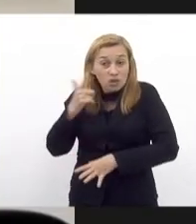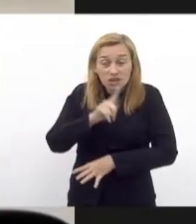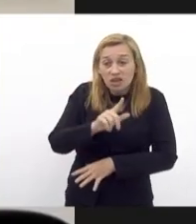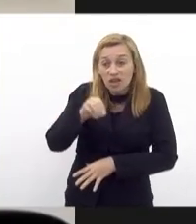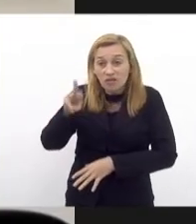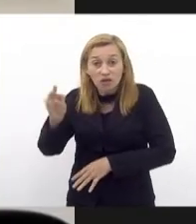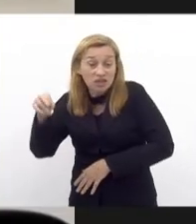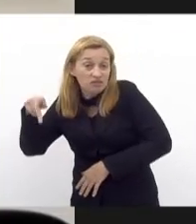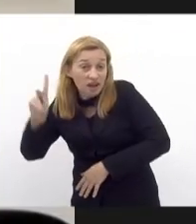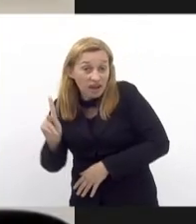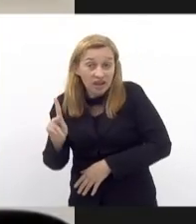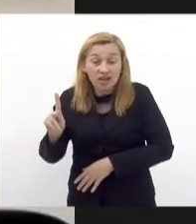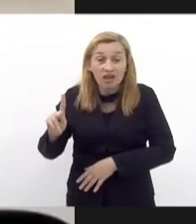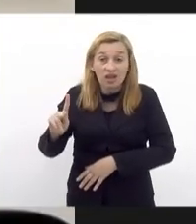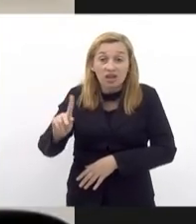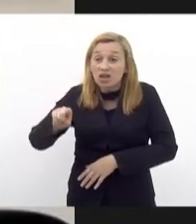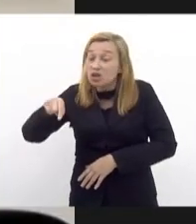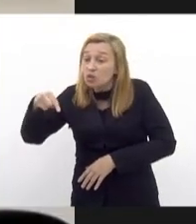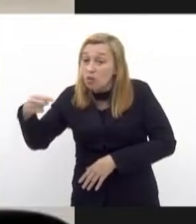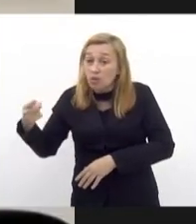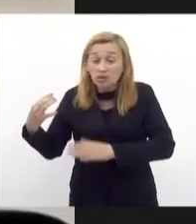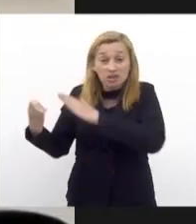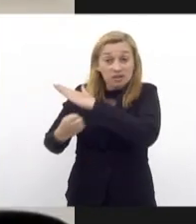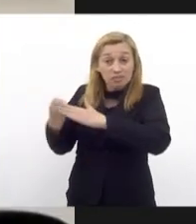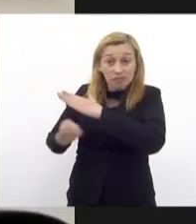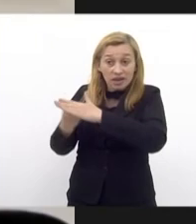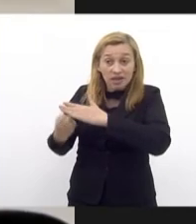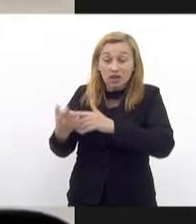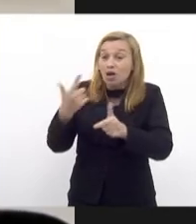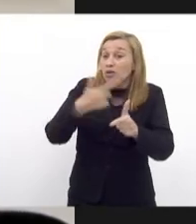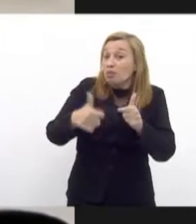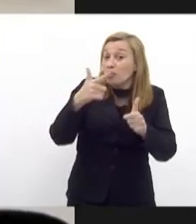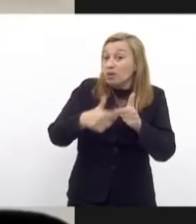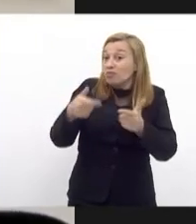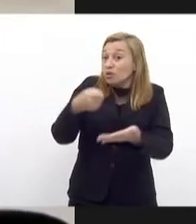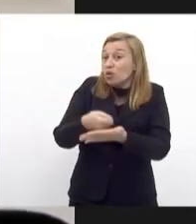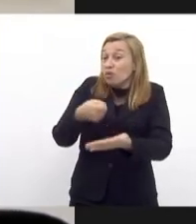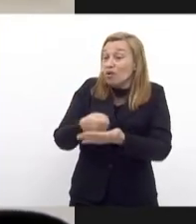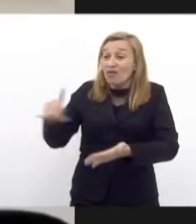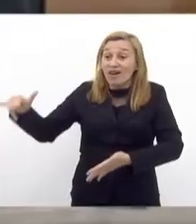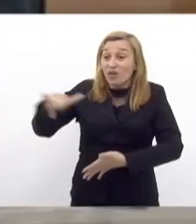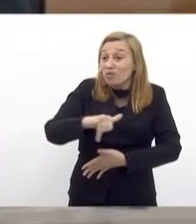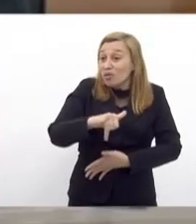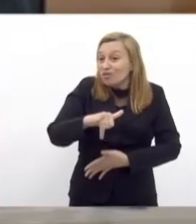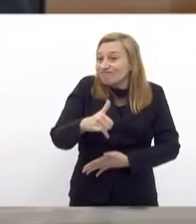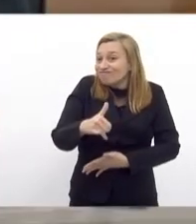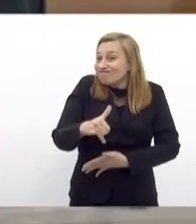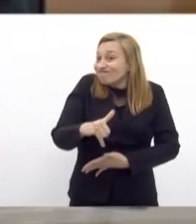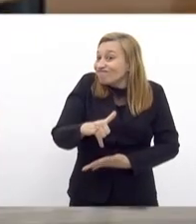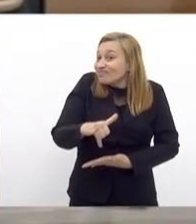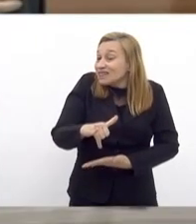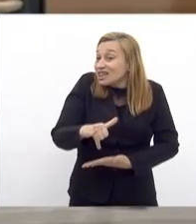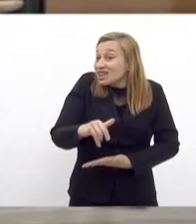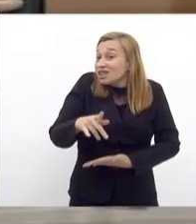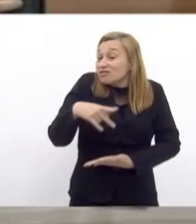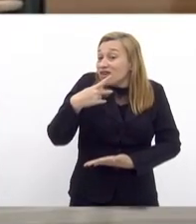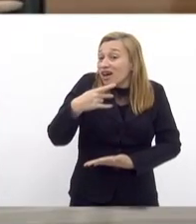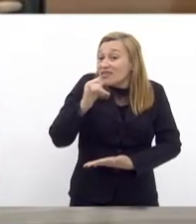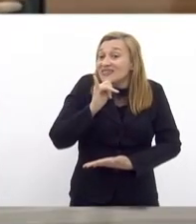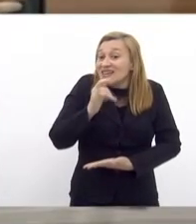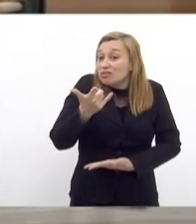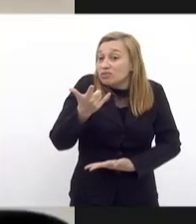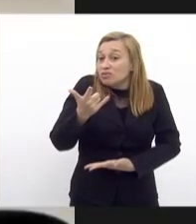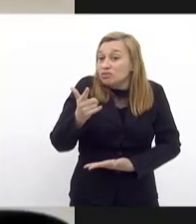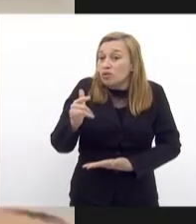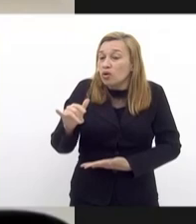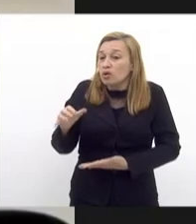a Peugeot, a Citroën, etc. E um dos grandes problemas que eles me cobravam era aeroportos. Eles diziam que, por exemplo, foram